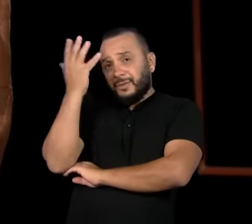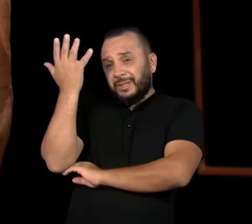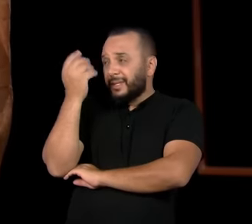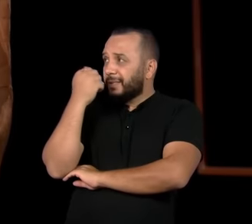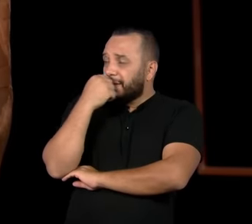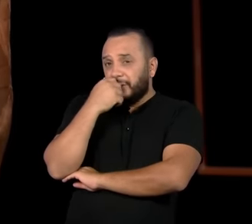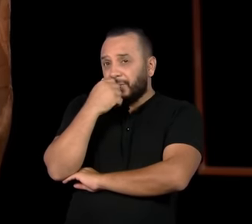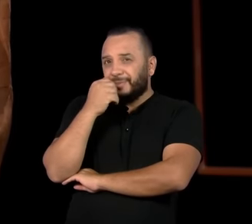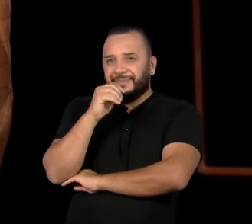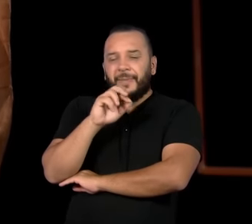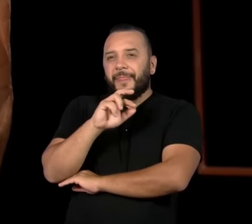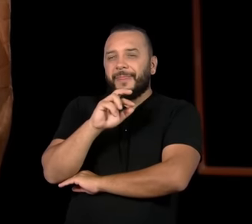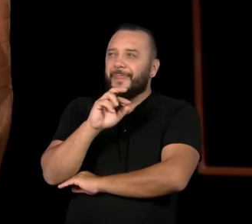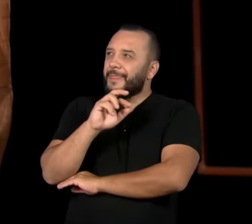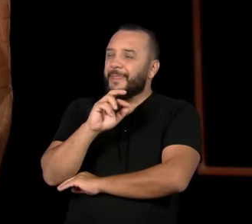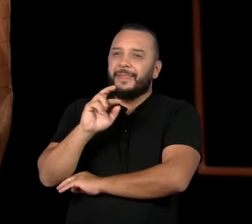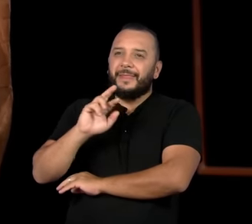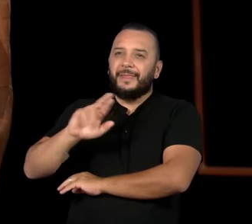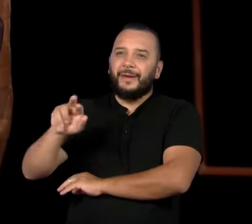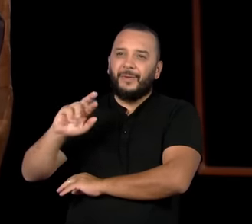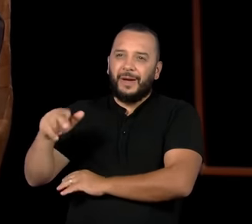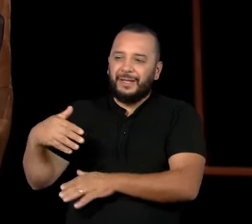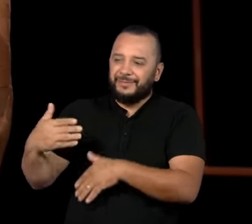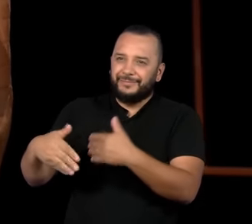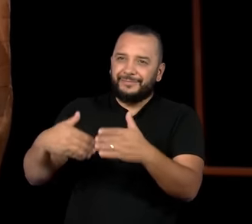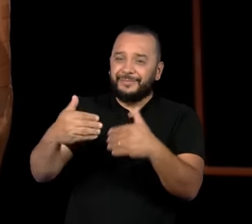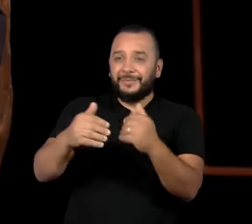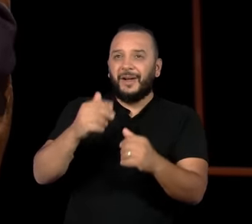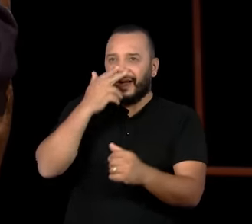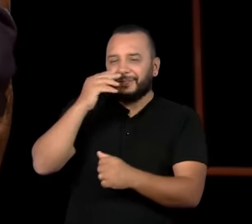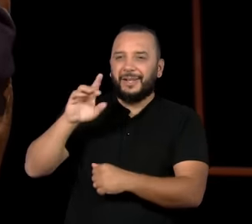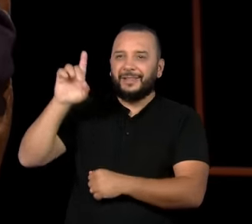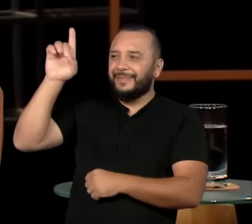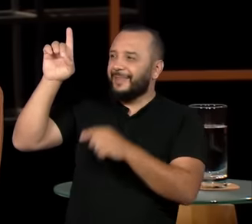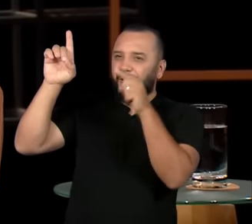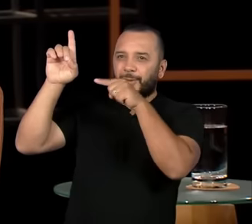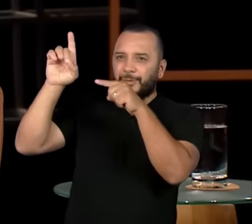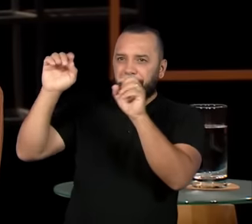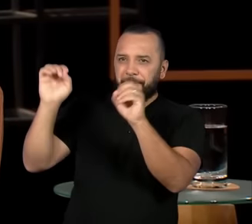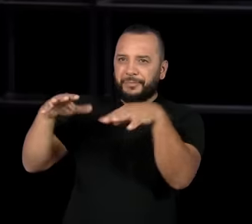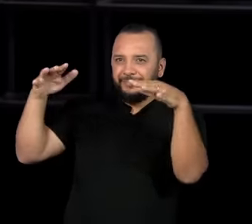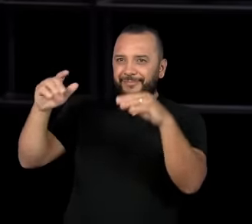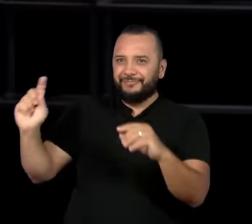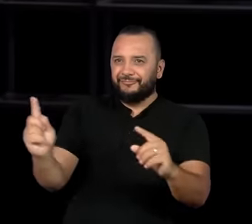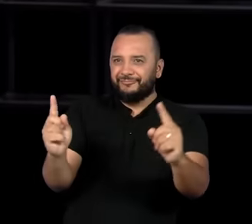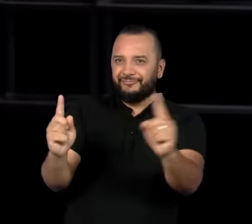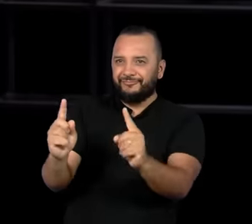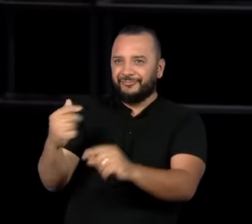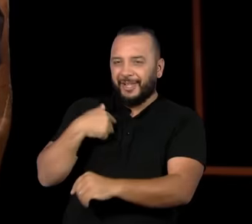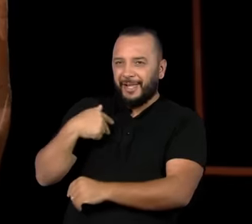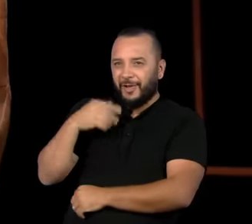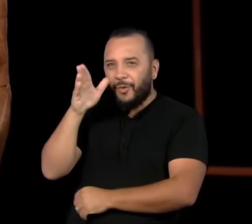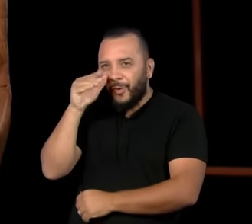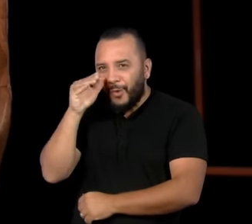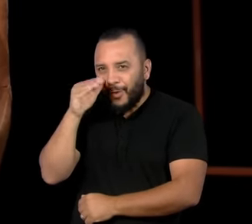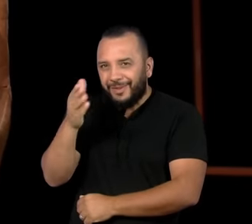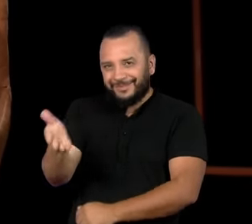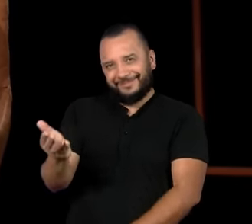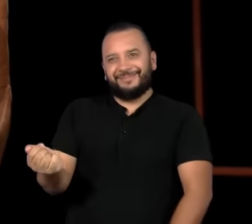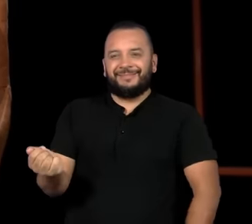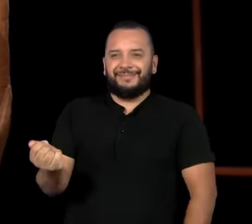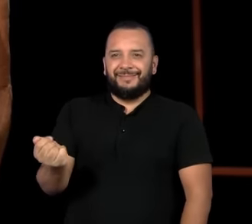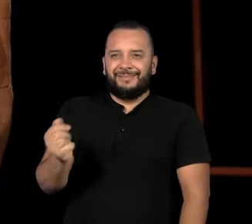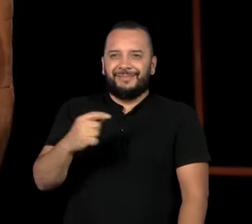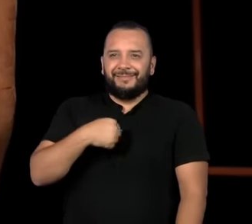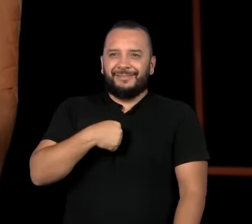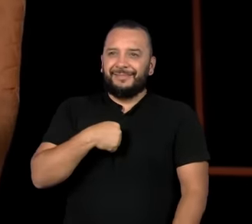acho que coincidência é um truque de Deus para não ter que dar muitas explicações. Sempre. Boa. Acho que é isso. Né? Então, eu